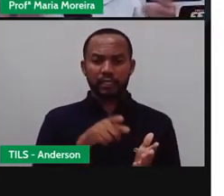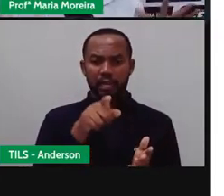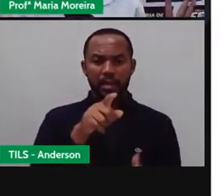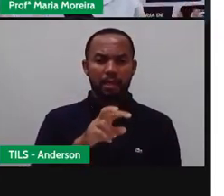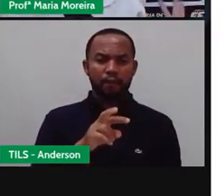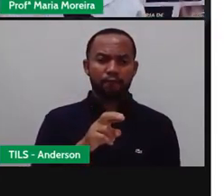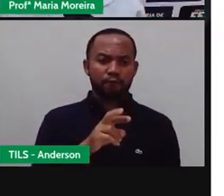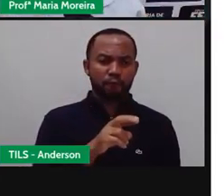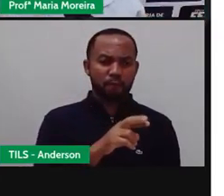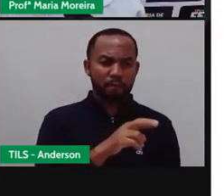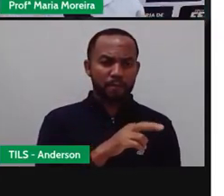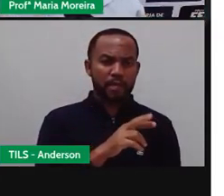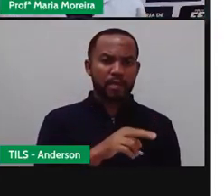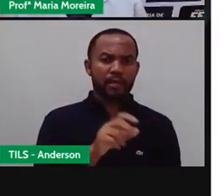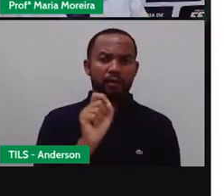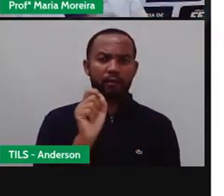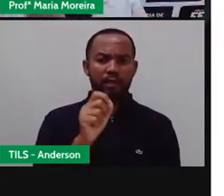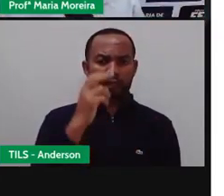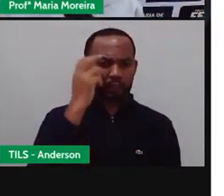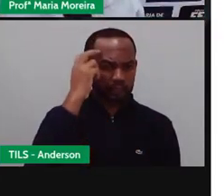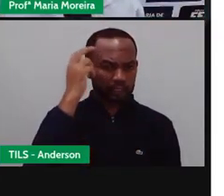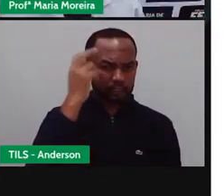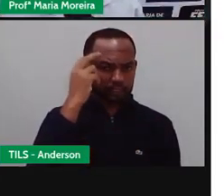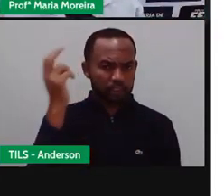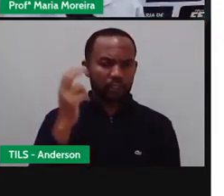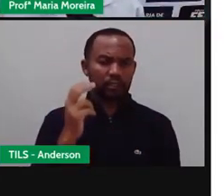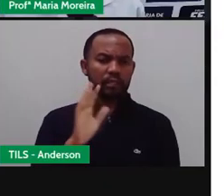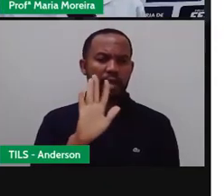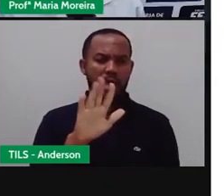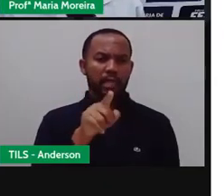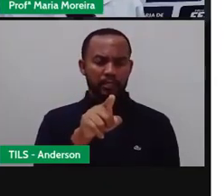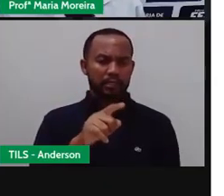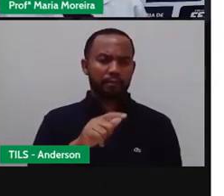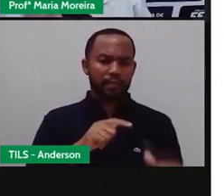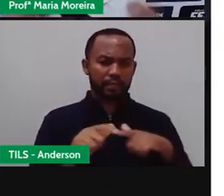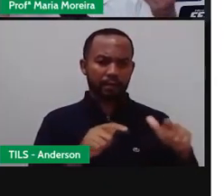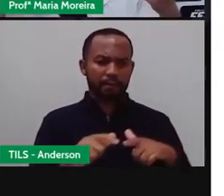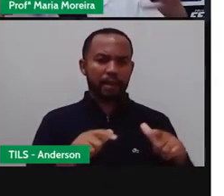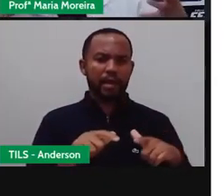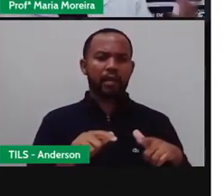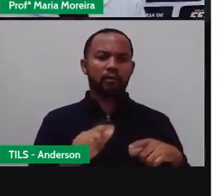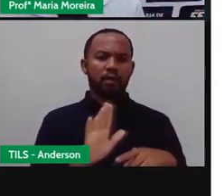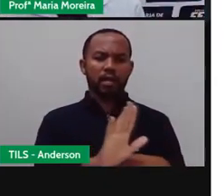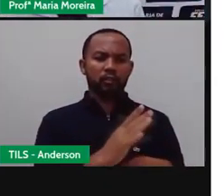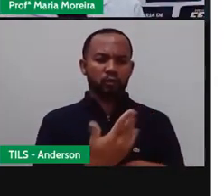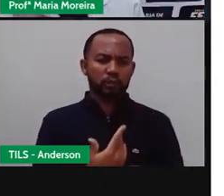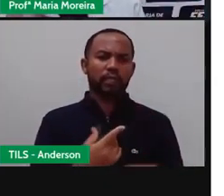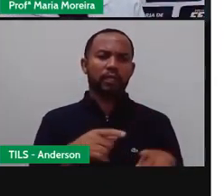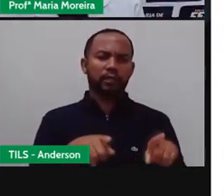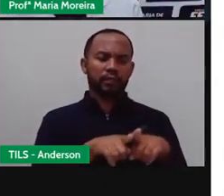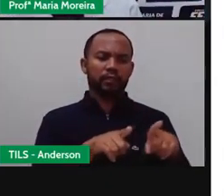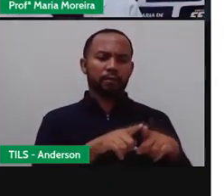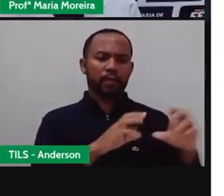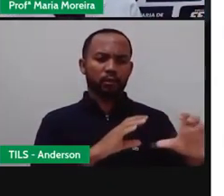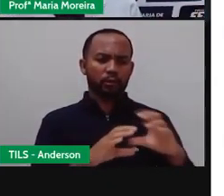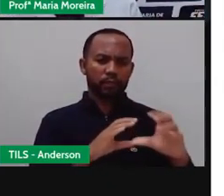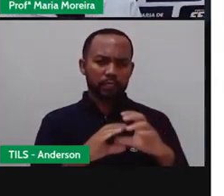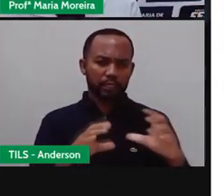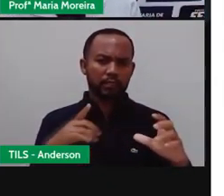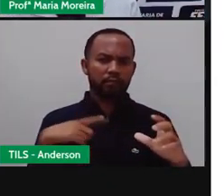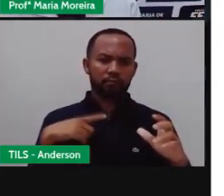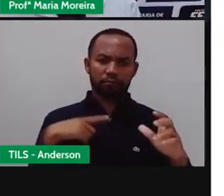grosso modo, não deixa de ser uma inteligência, porque eles dividem os trabalhos, eles conseguem se comunicar através de uma substância